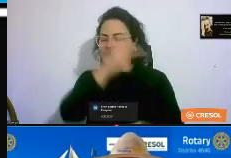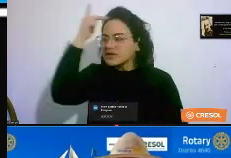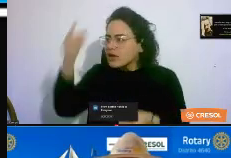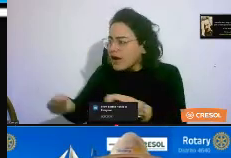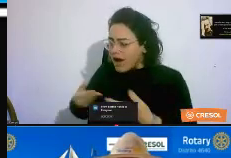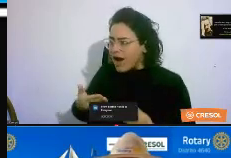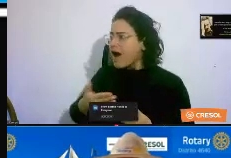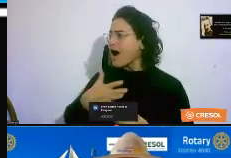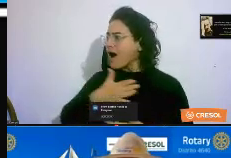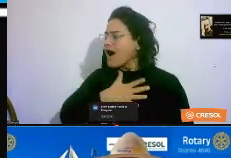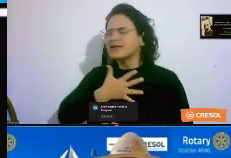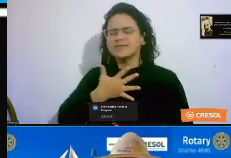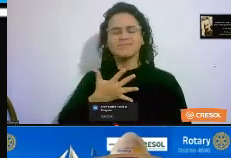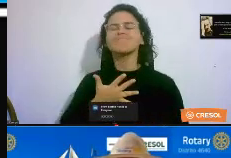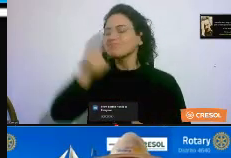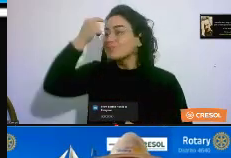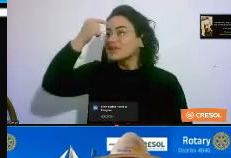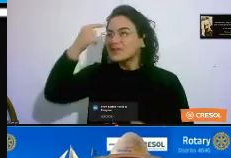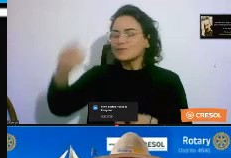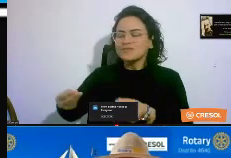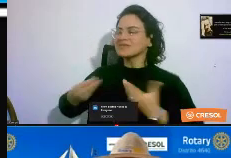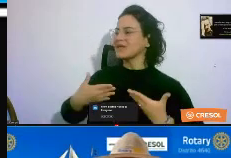podiam receber uma doação e quando nós